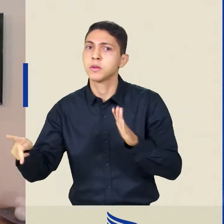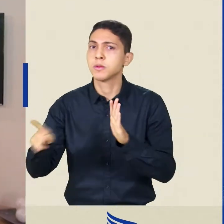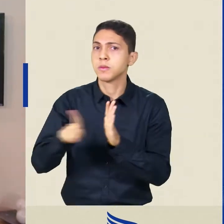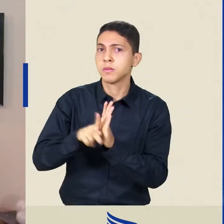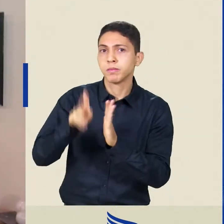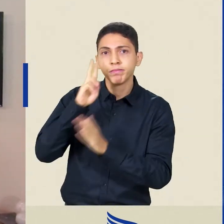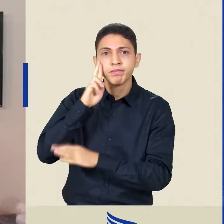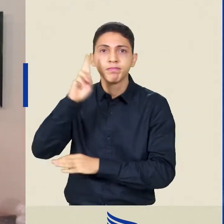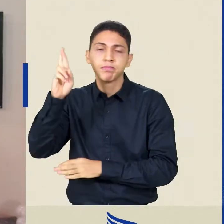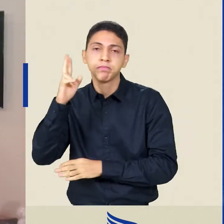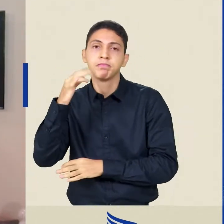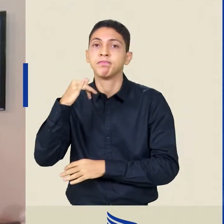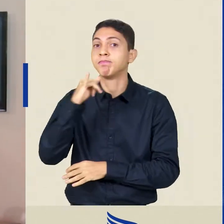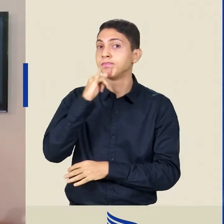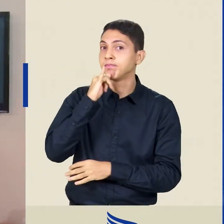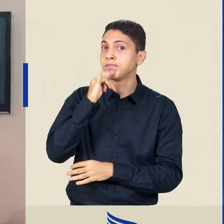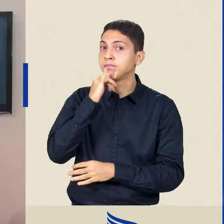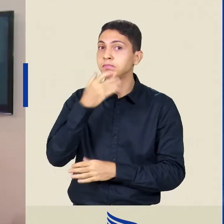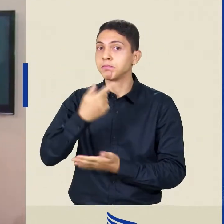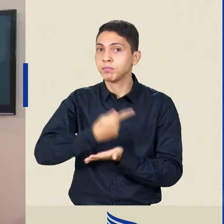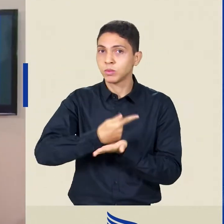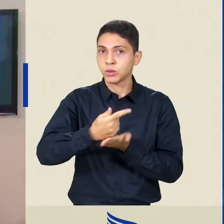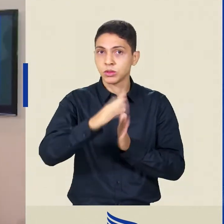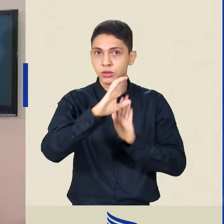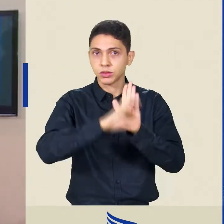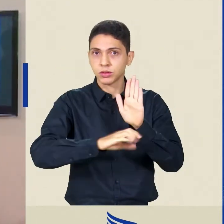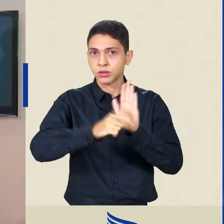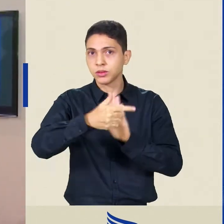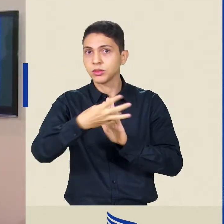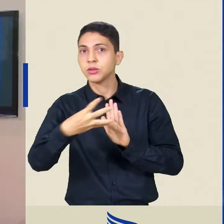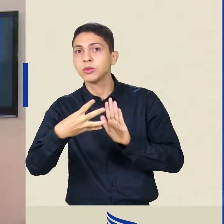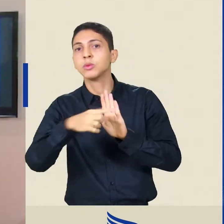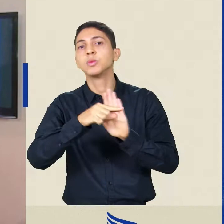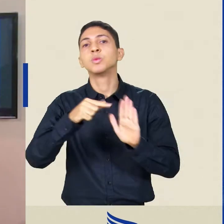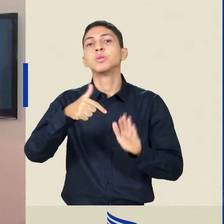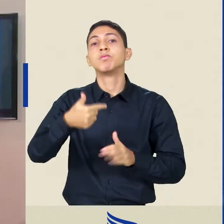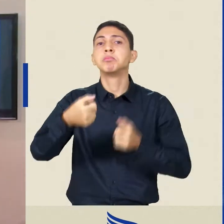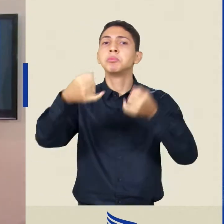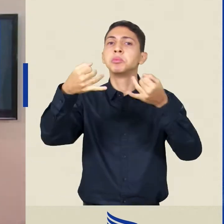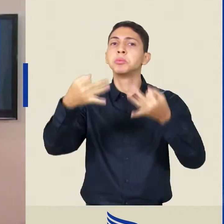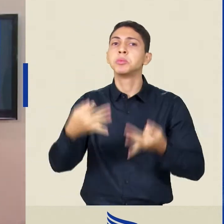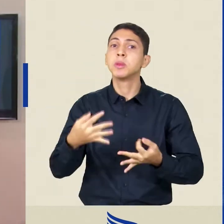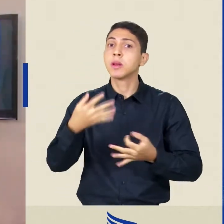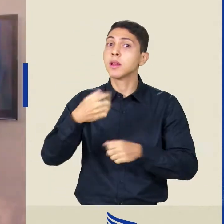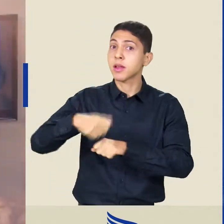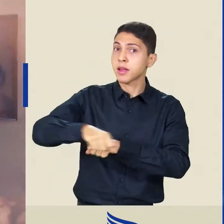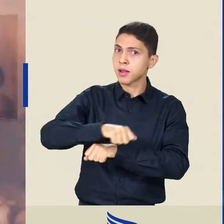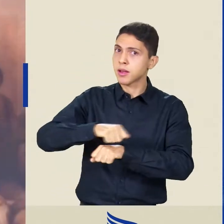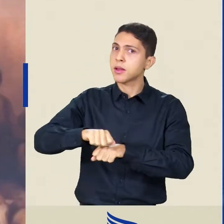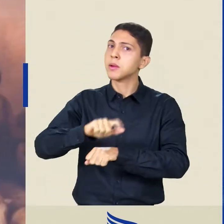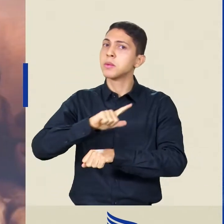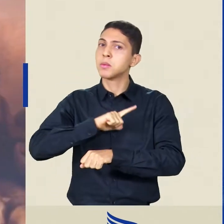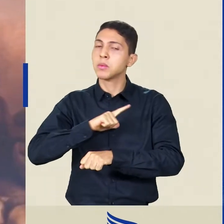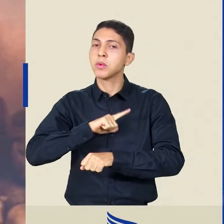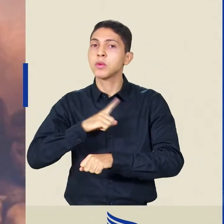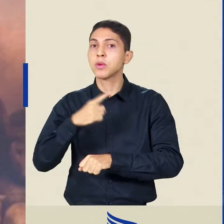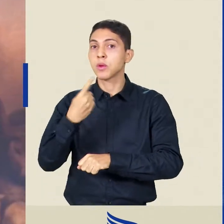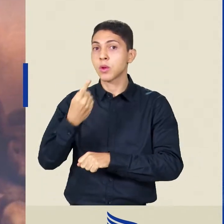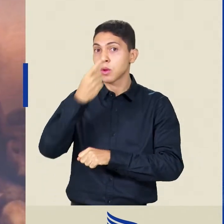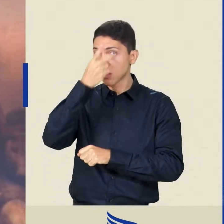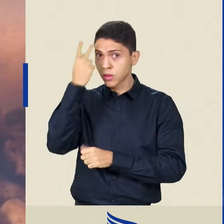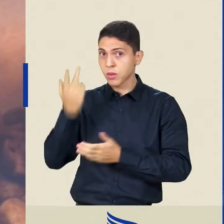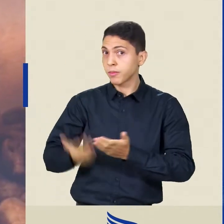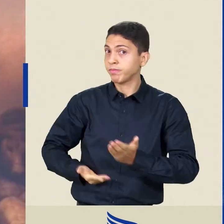Por exemplo, Gênesis 24, verso 2, menciona o mordomo de Abraão, que era o mais velho da sua casa e